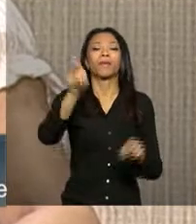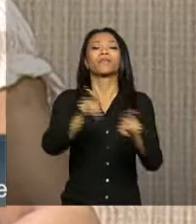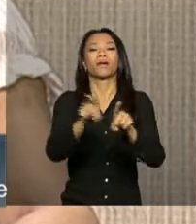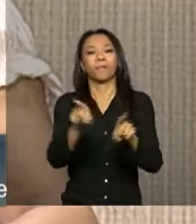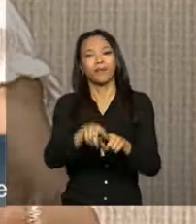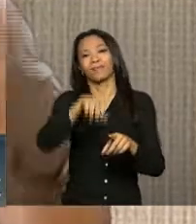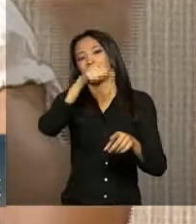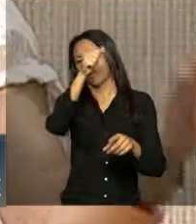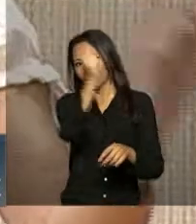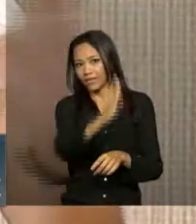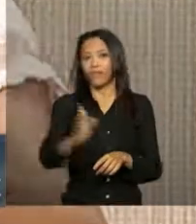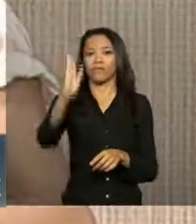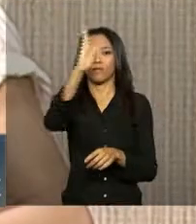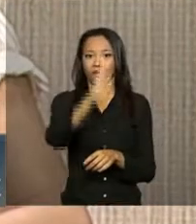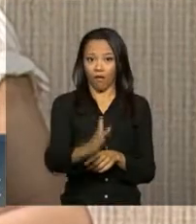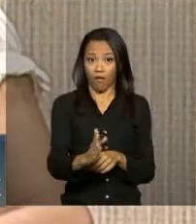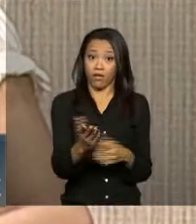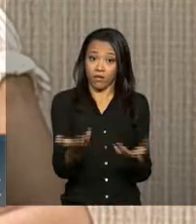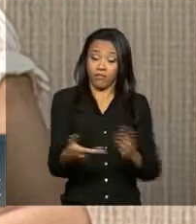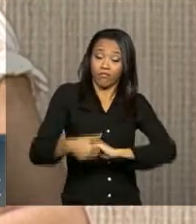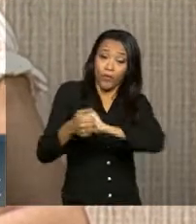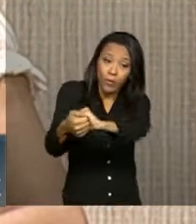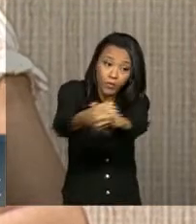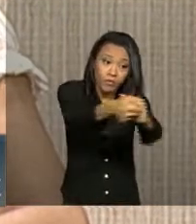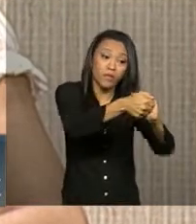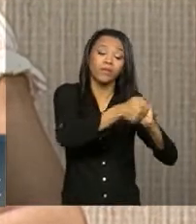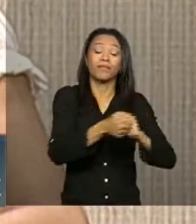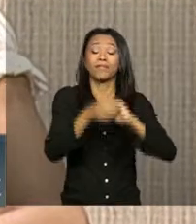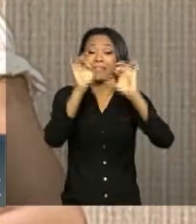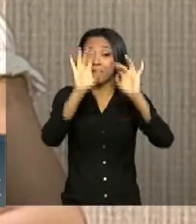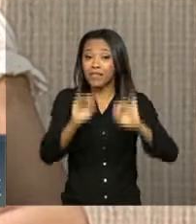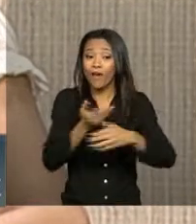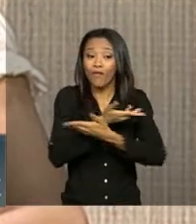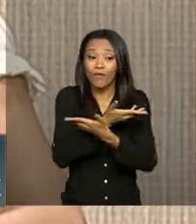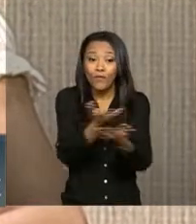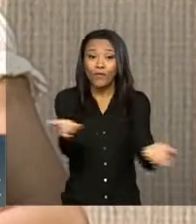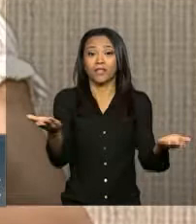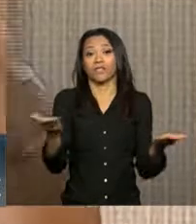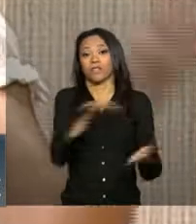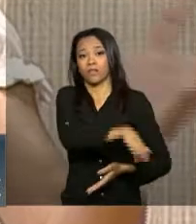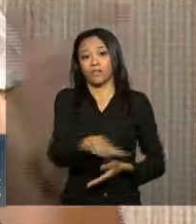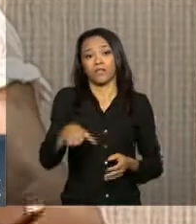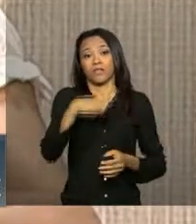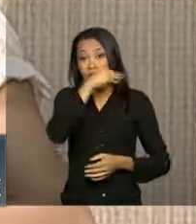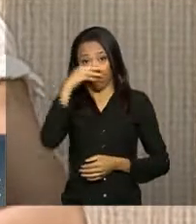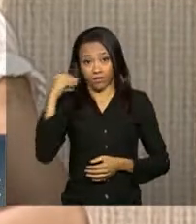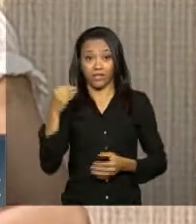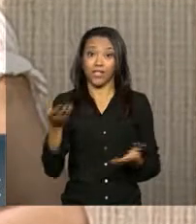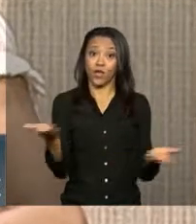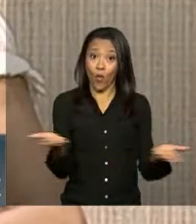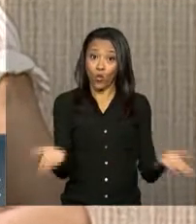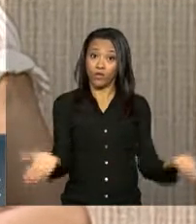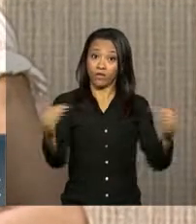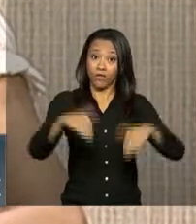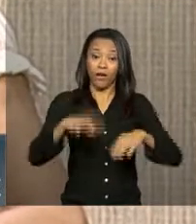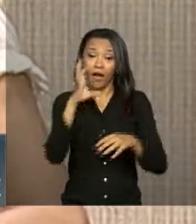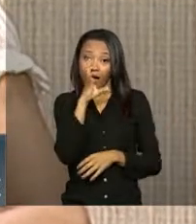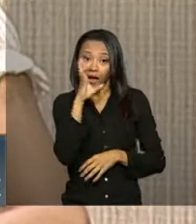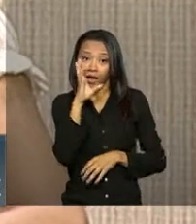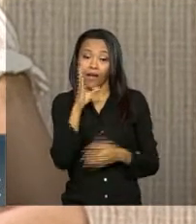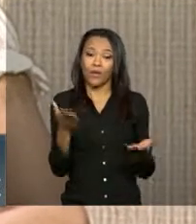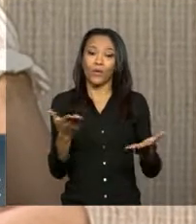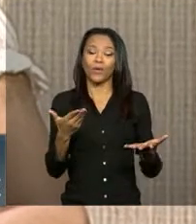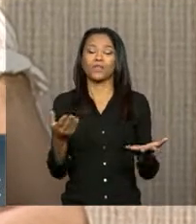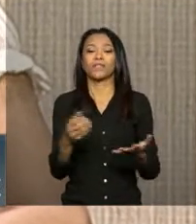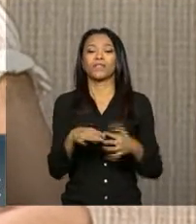nacional então meus cumprimentos também muito especial a você as crianças e adolescentes que vieram hoje prestigiar também a